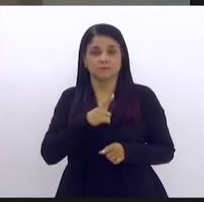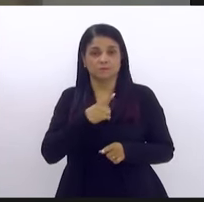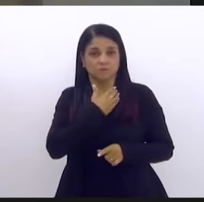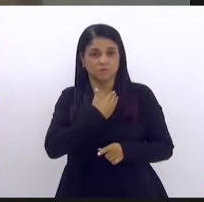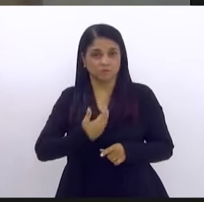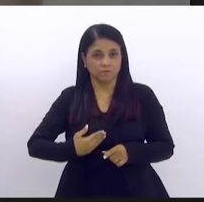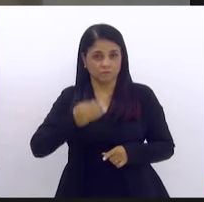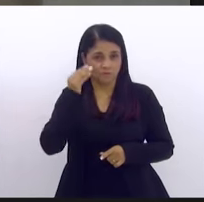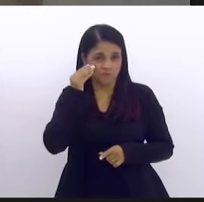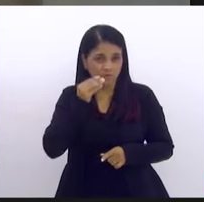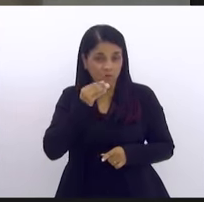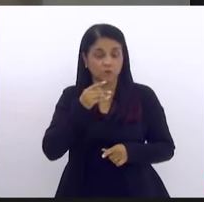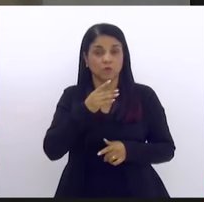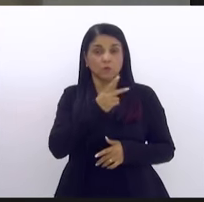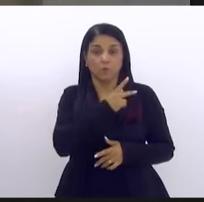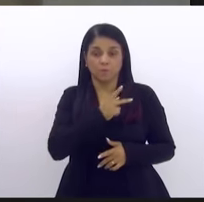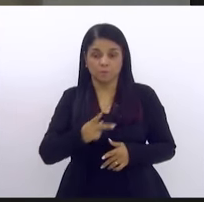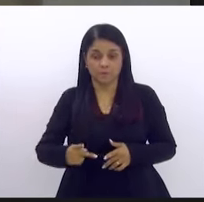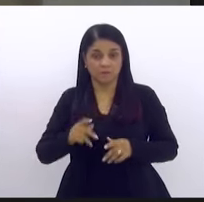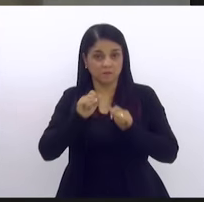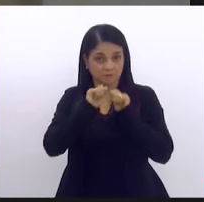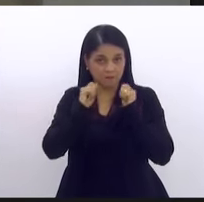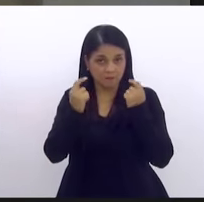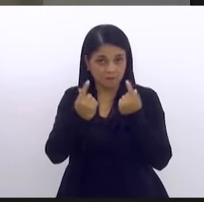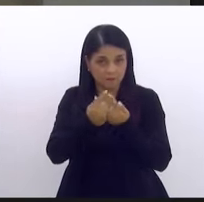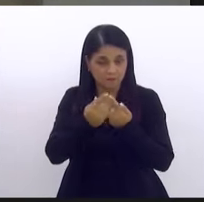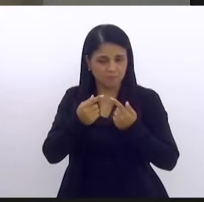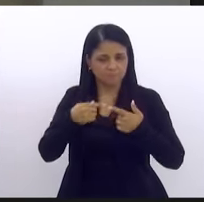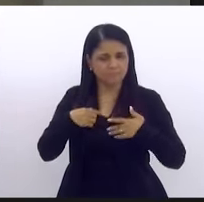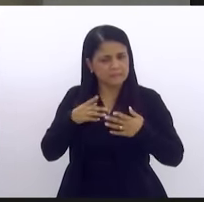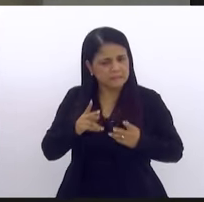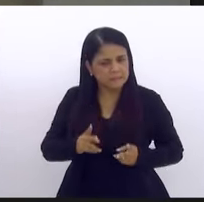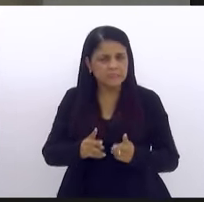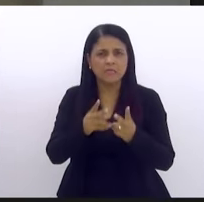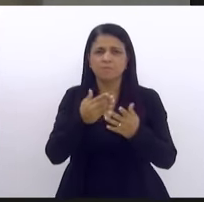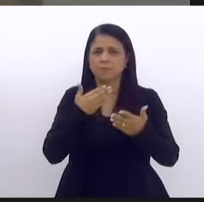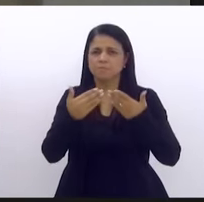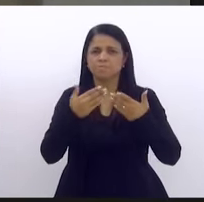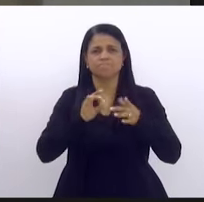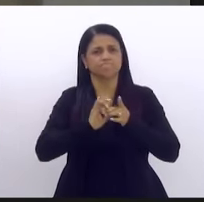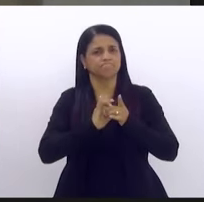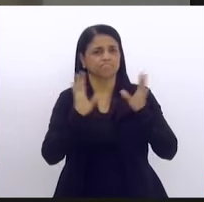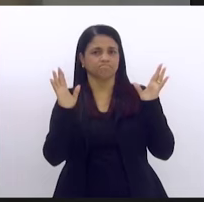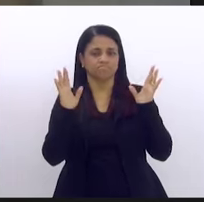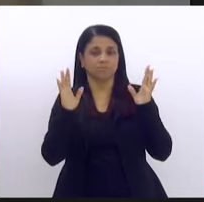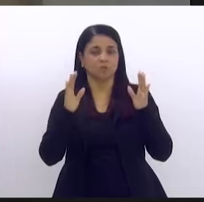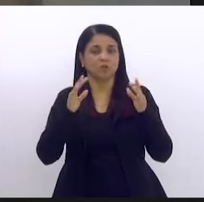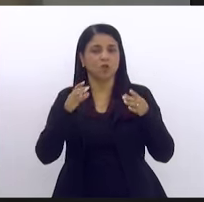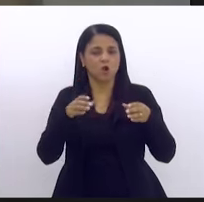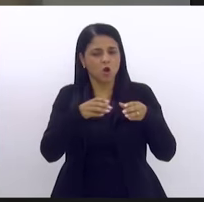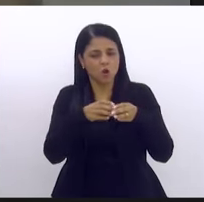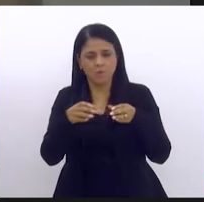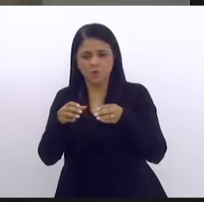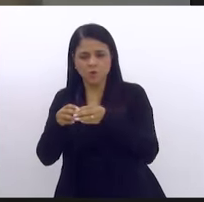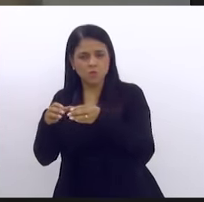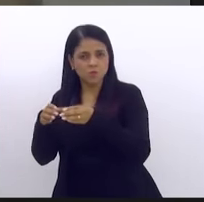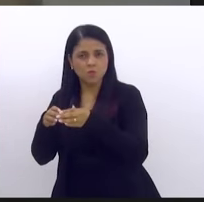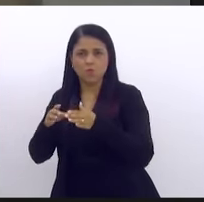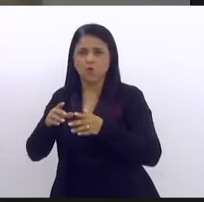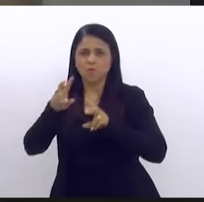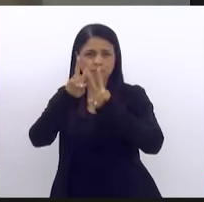um presidente da Alerj, sempre prontos para conversarem com qualquer classe, enfrentar qualquer